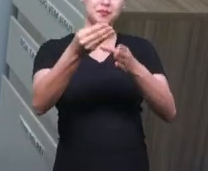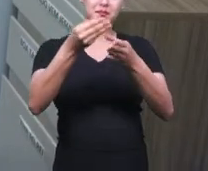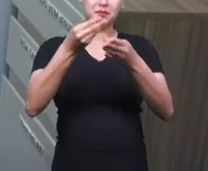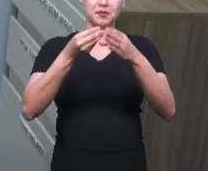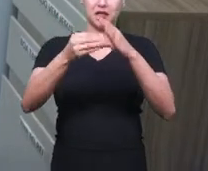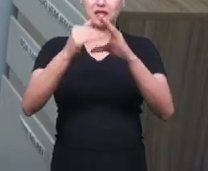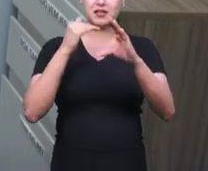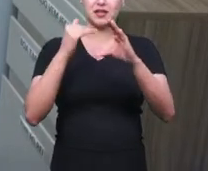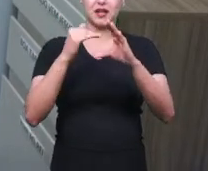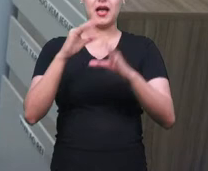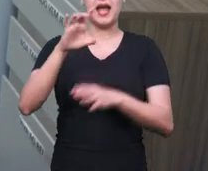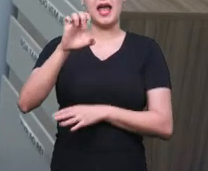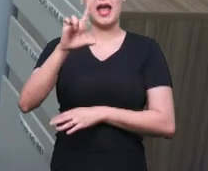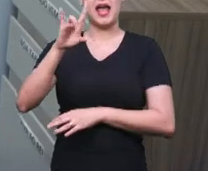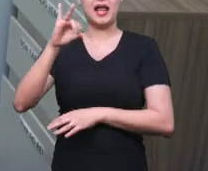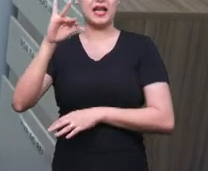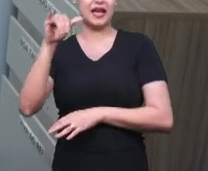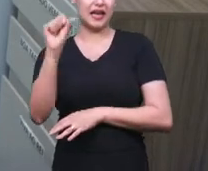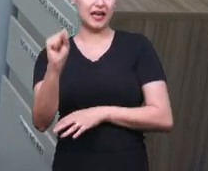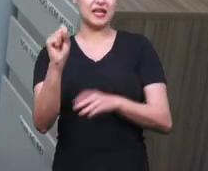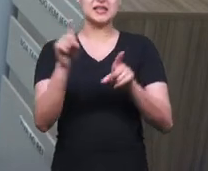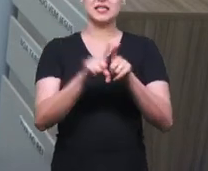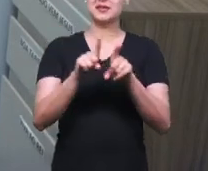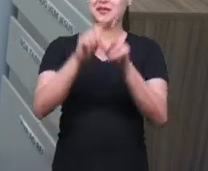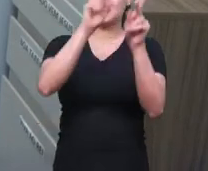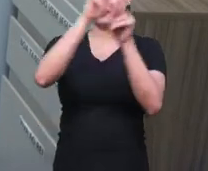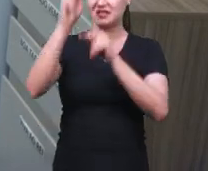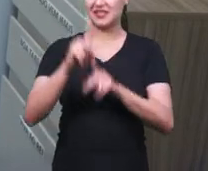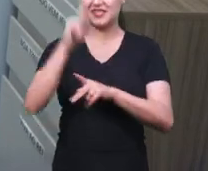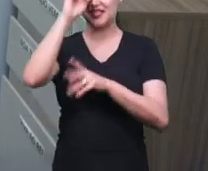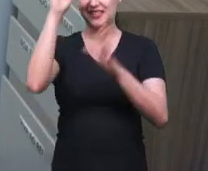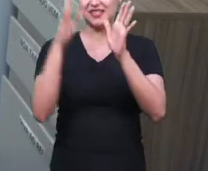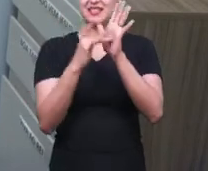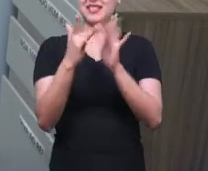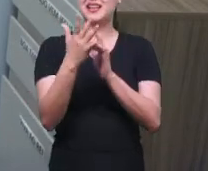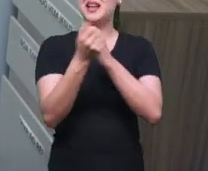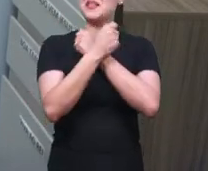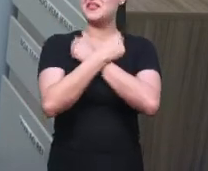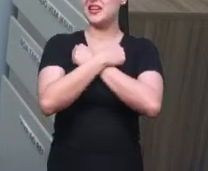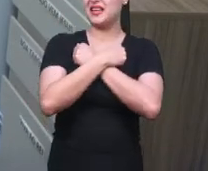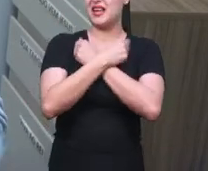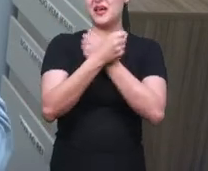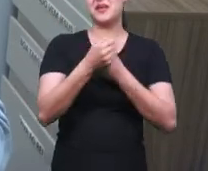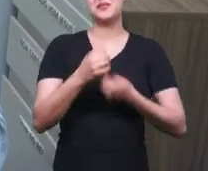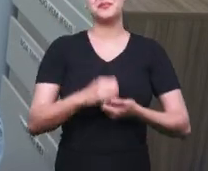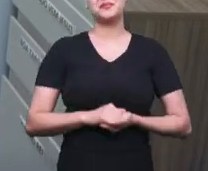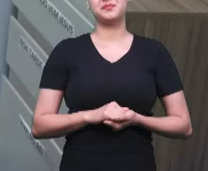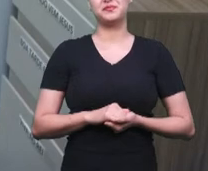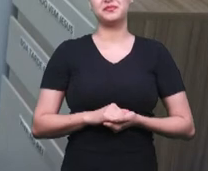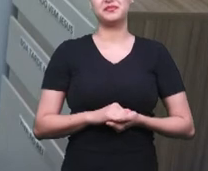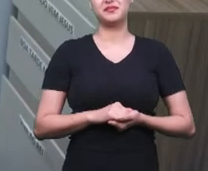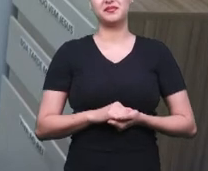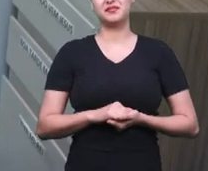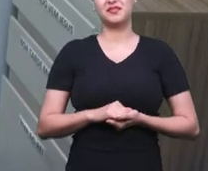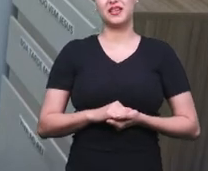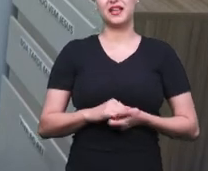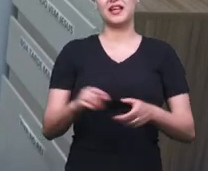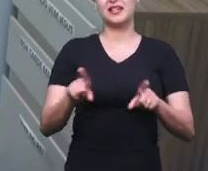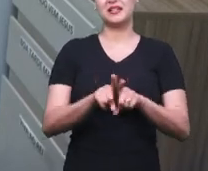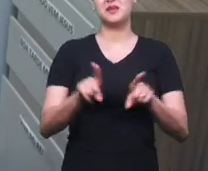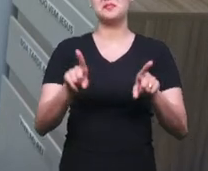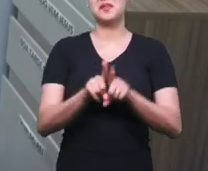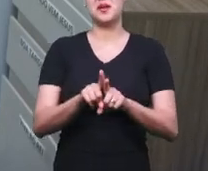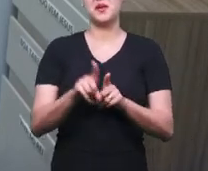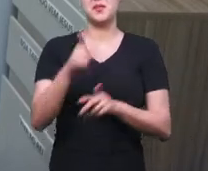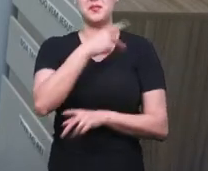meu xará, o Elias Silva. A paz do Senhor, Elias. Um abraço. E a paz do Senhor também ao nosso querido pastor Edson Inhan, que